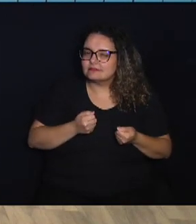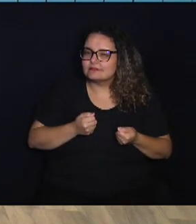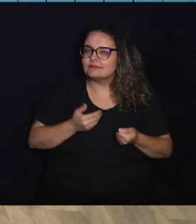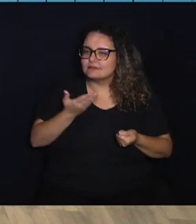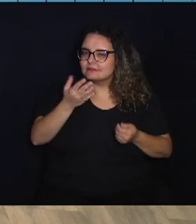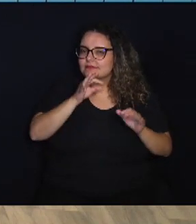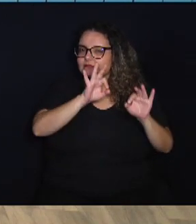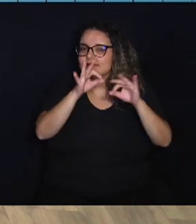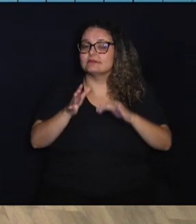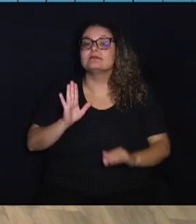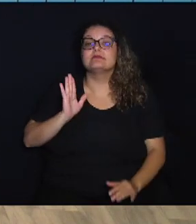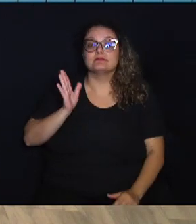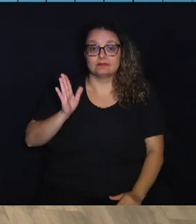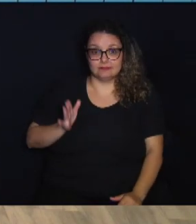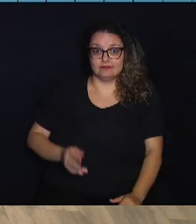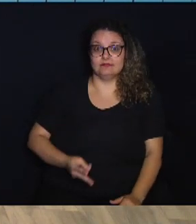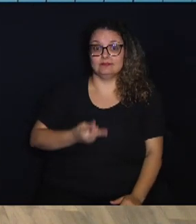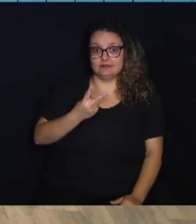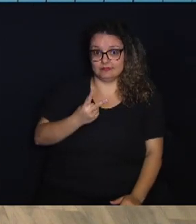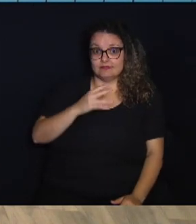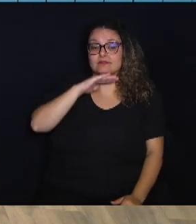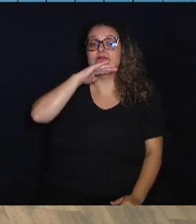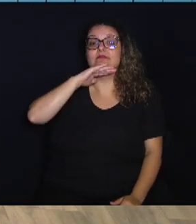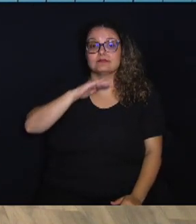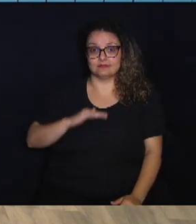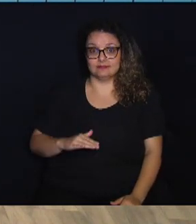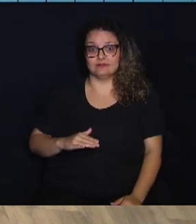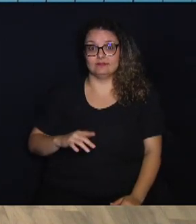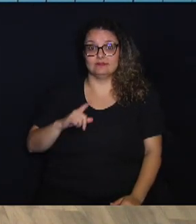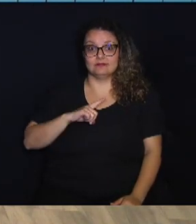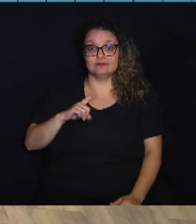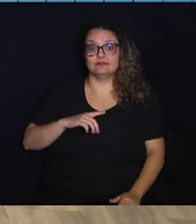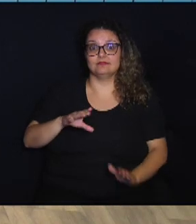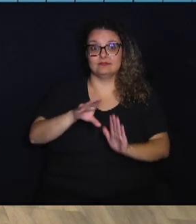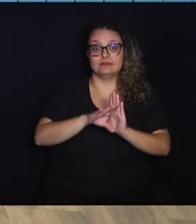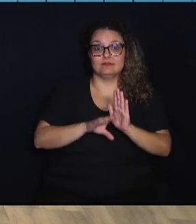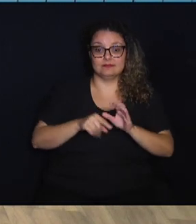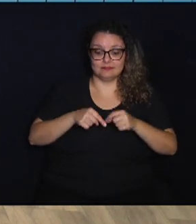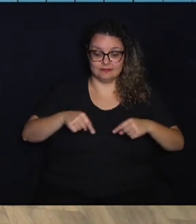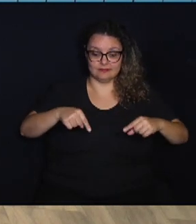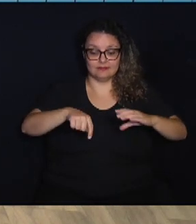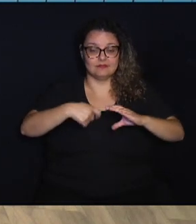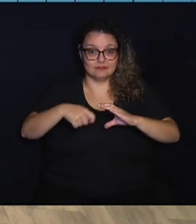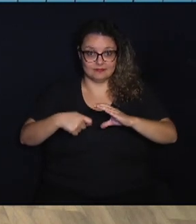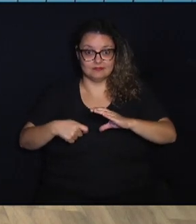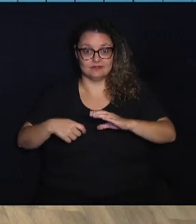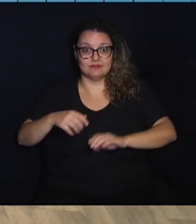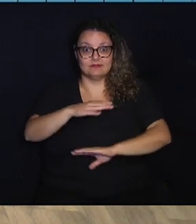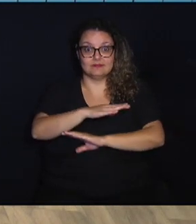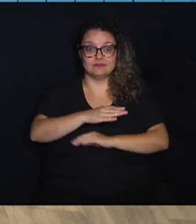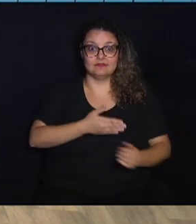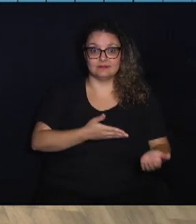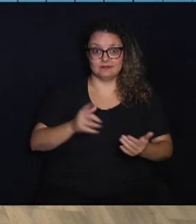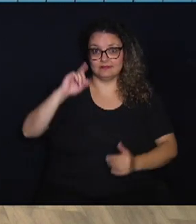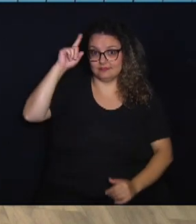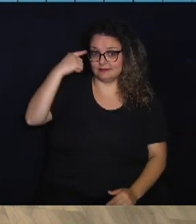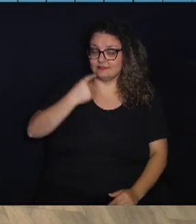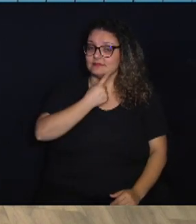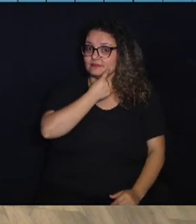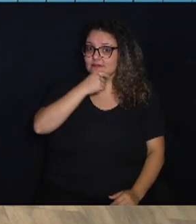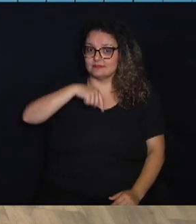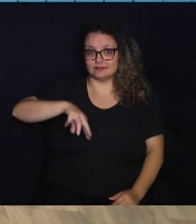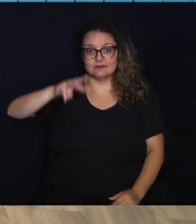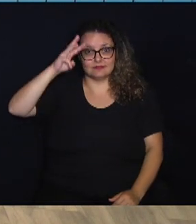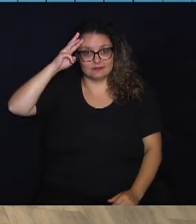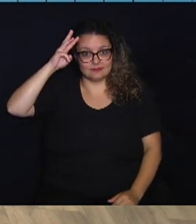acompanhando, porque daqui a pouco, às 2 horas da tarde, tem o programa Estúdio Câmara, apresentação da Mina Abreu nesta terça-feira,